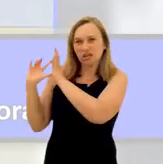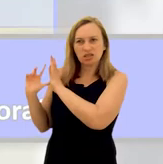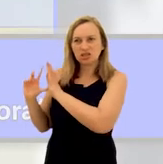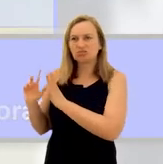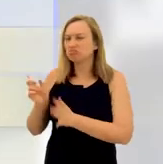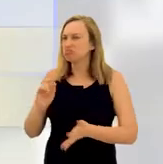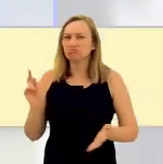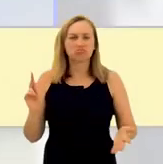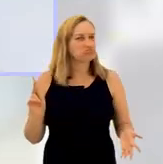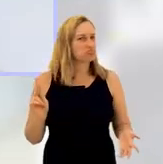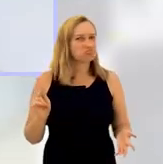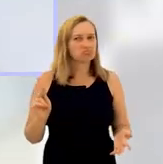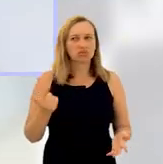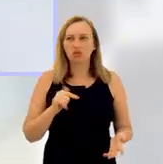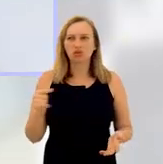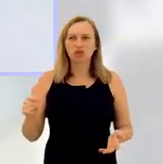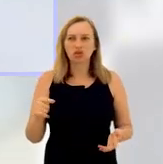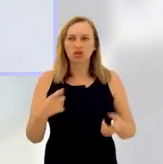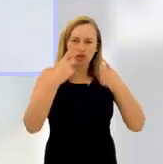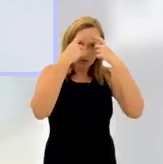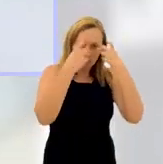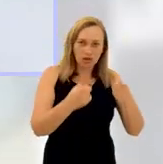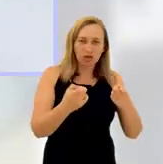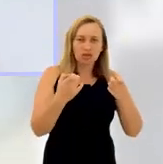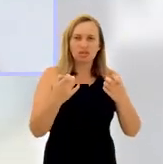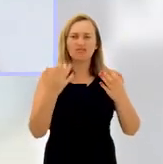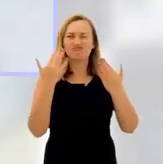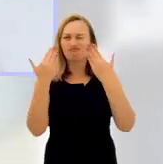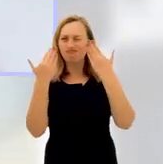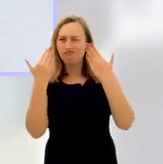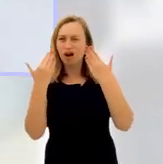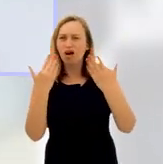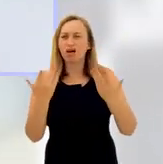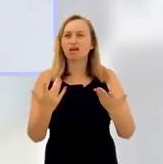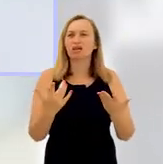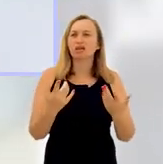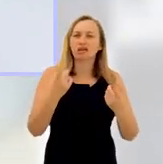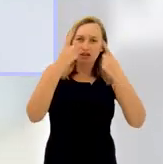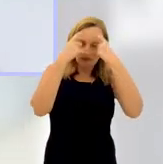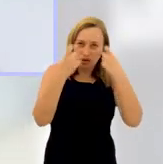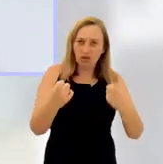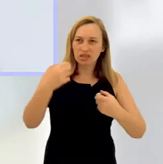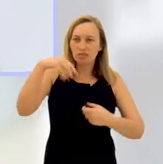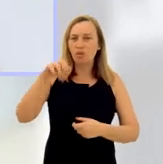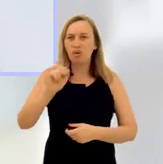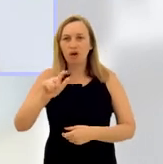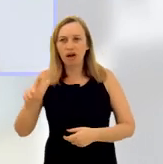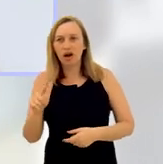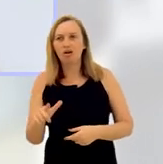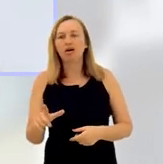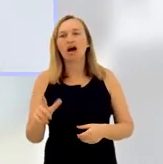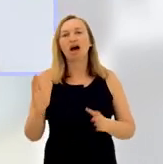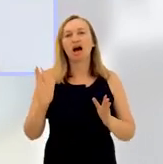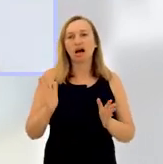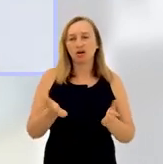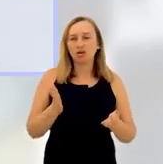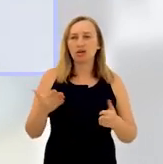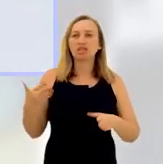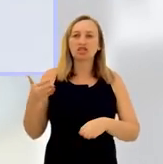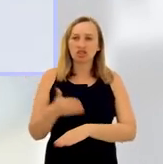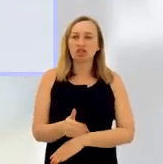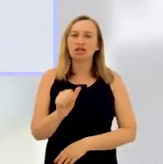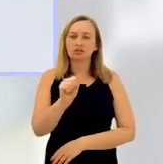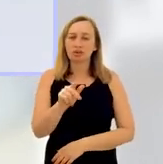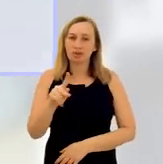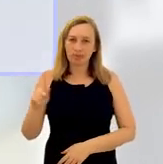antes não haviam, não ocorriam com frequência do tipo de violência psicológica ou até de uma violência moral, elas têm